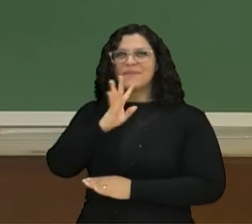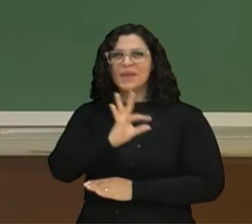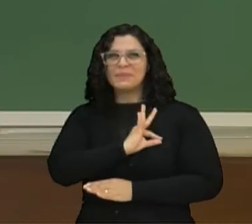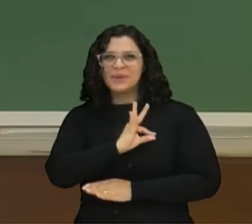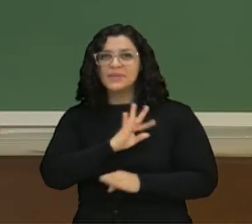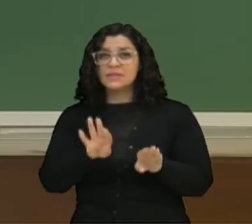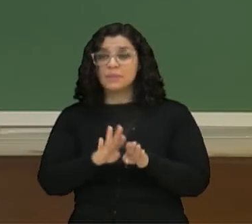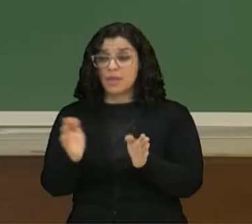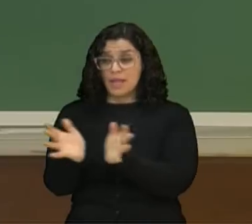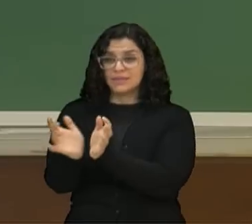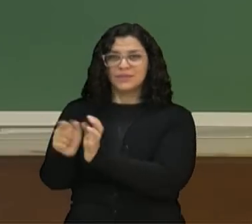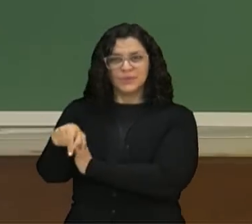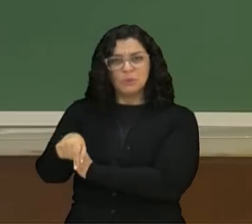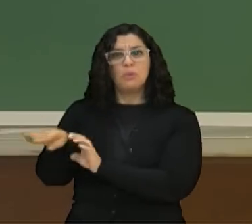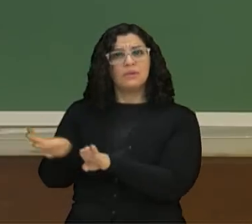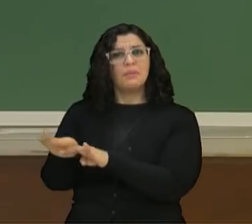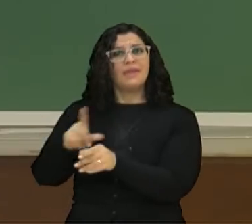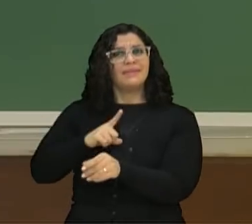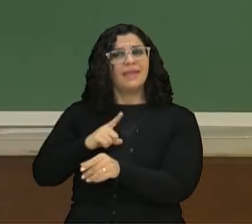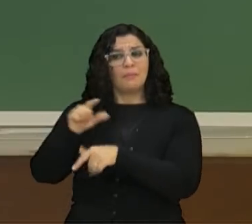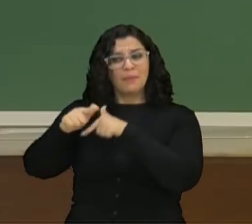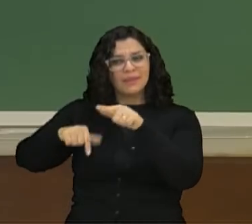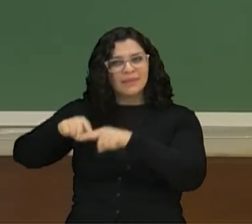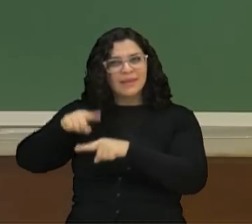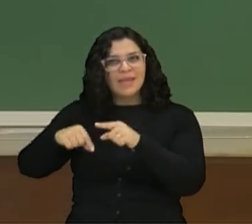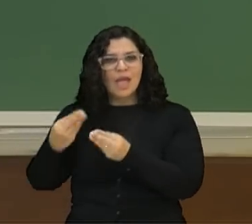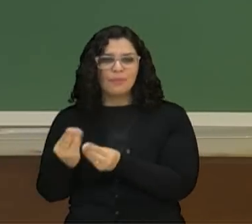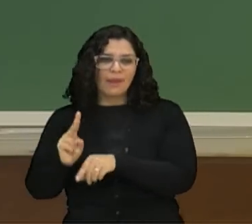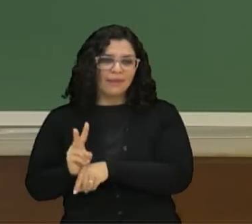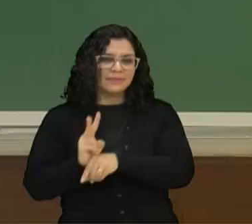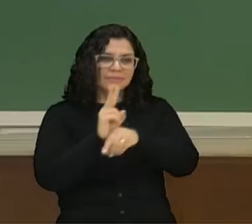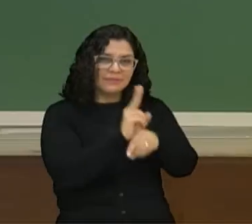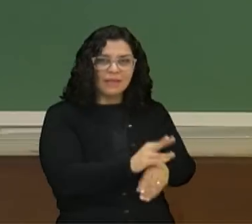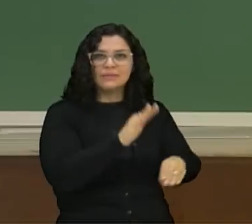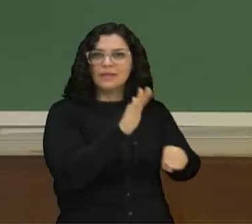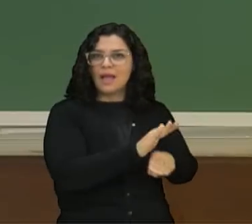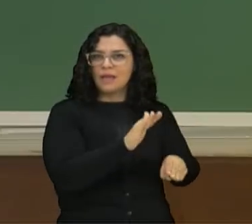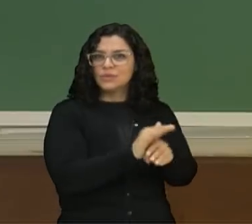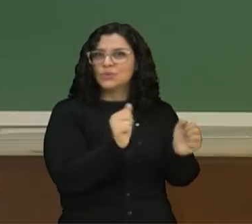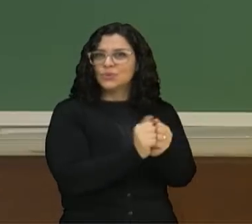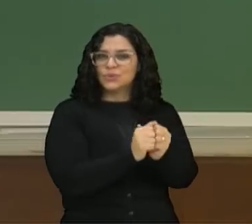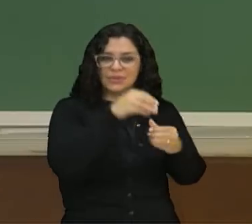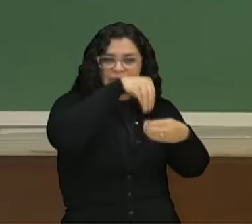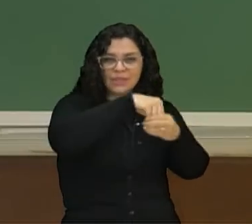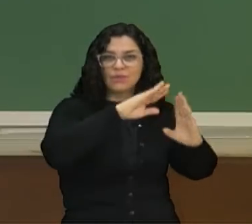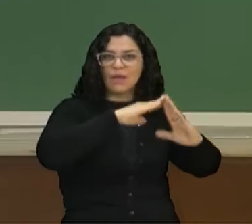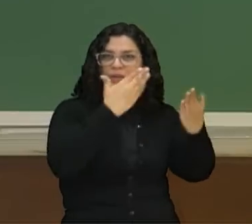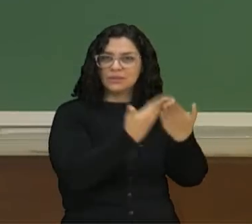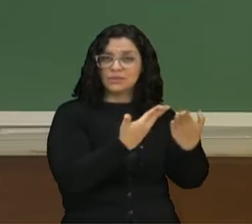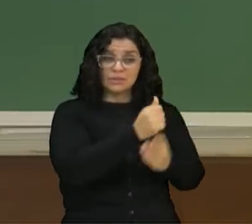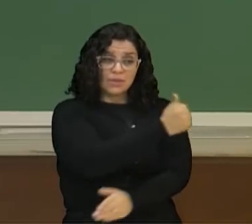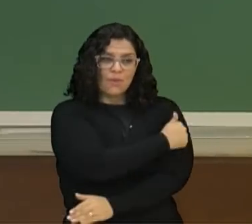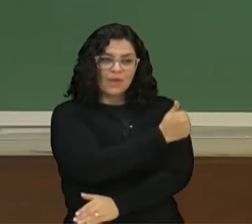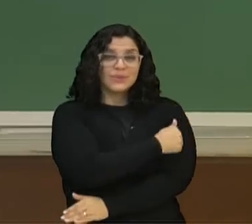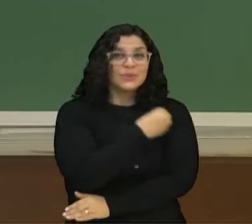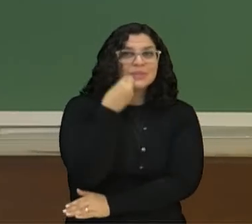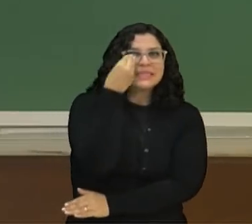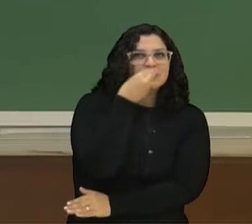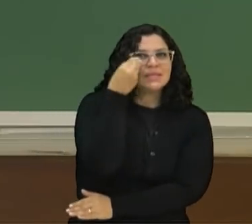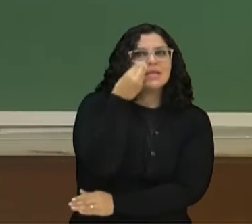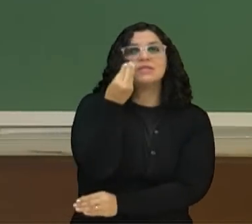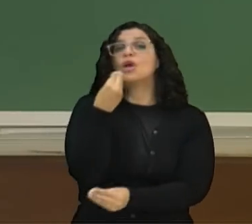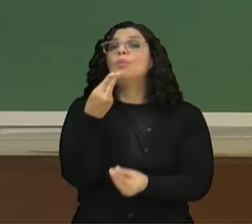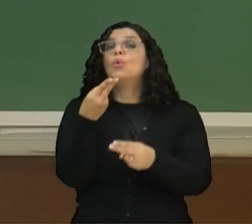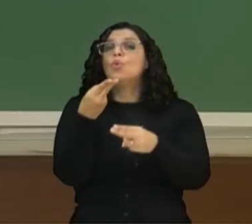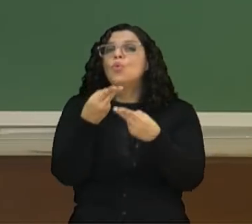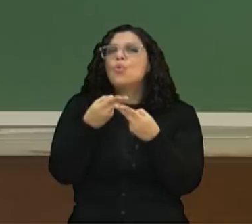Alguns batalhões, né? Tem essa disponibilidade, essa flexibilidade de dar essa oportunidade dos alunos experienciarem. Então, eles